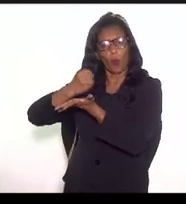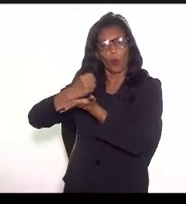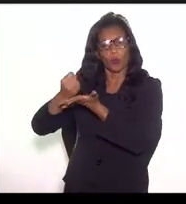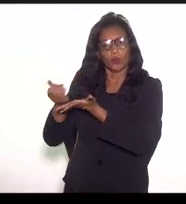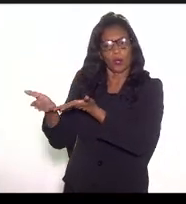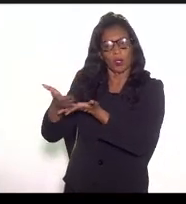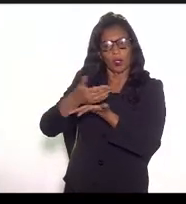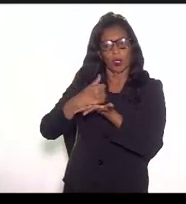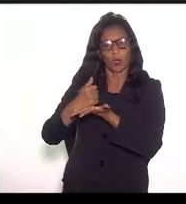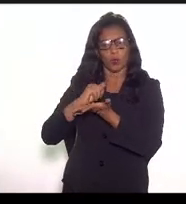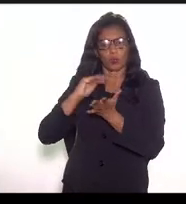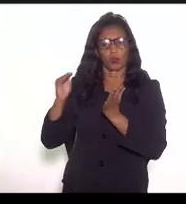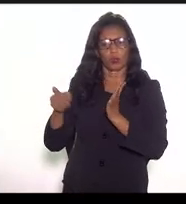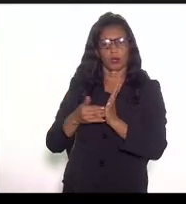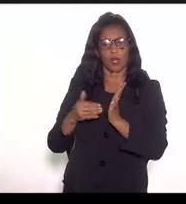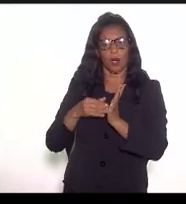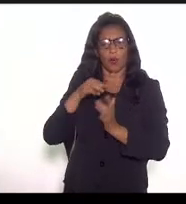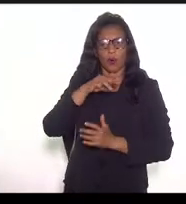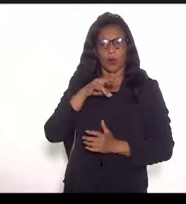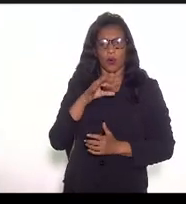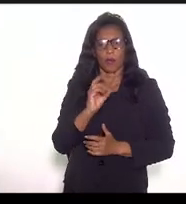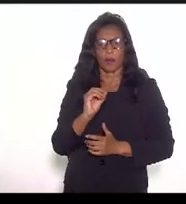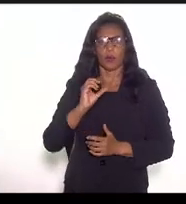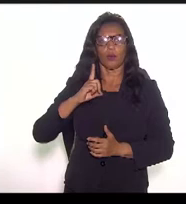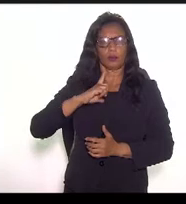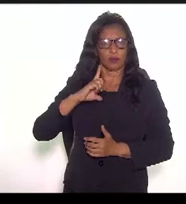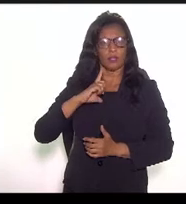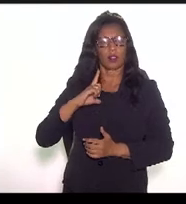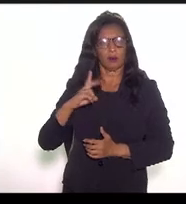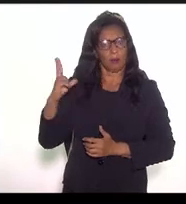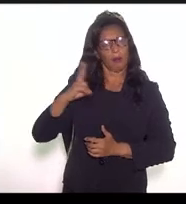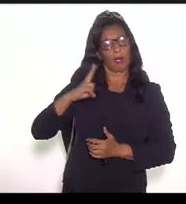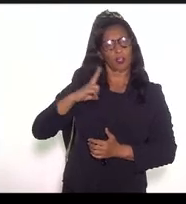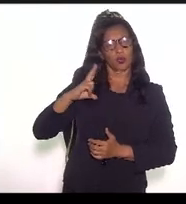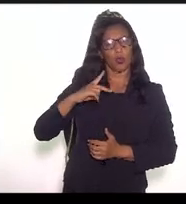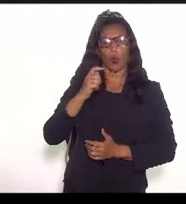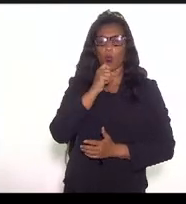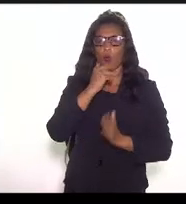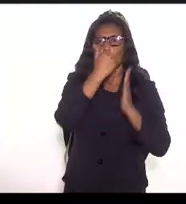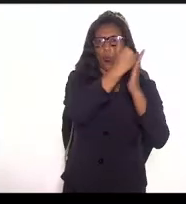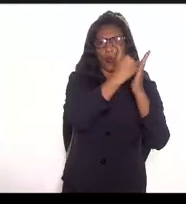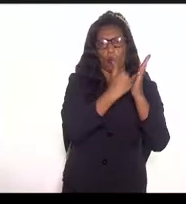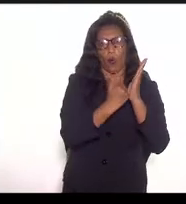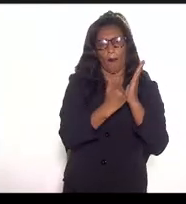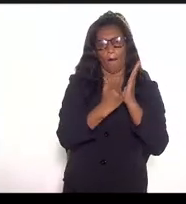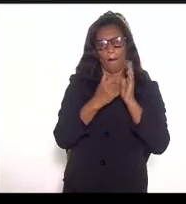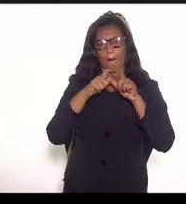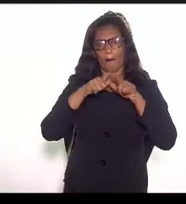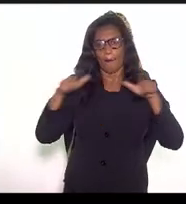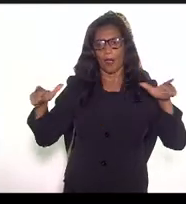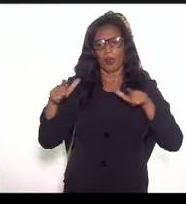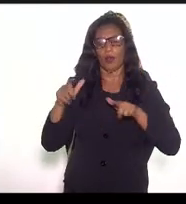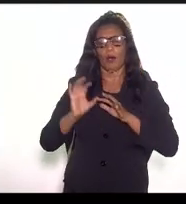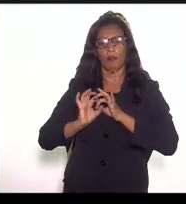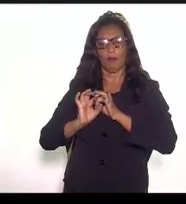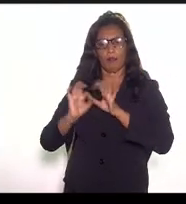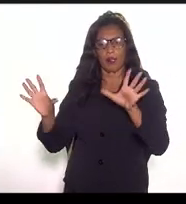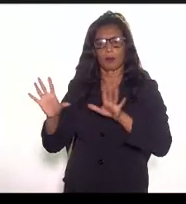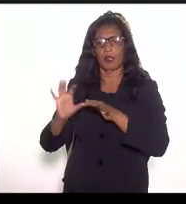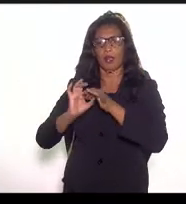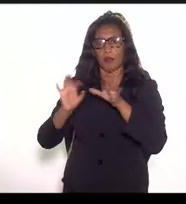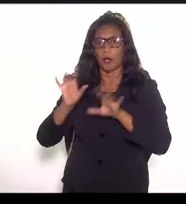recurso total. O microcrédito também tem um pouquinho dessa particularidade de não ter um cronograma maior de liberações, então a gente